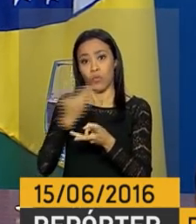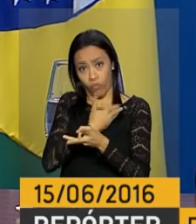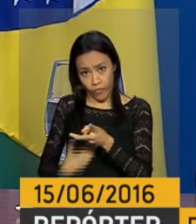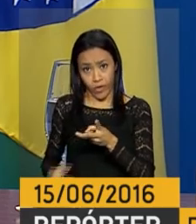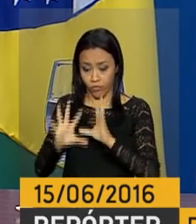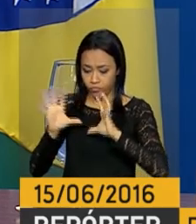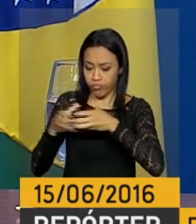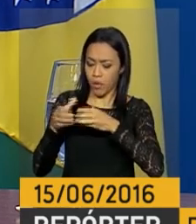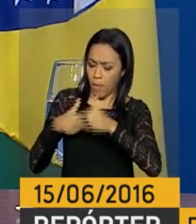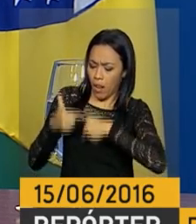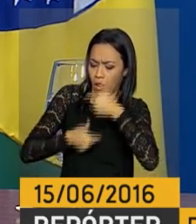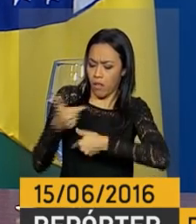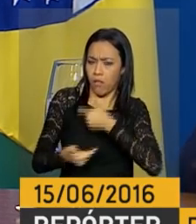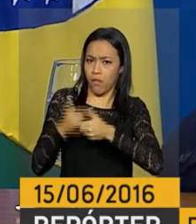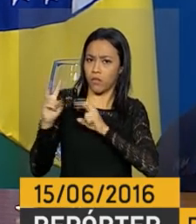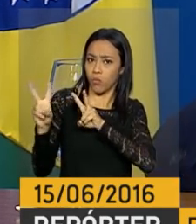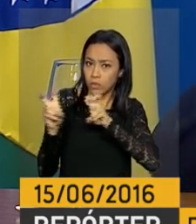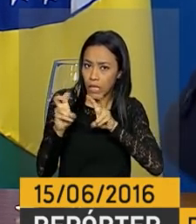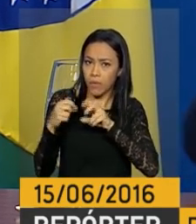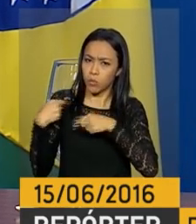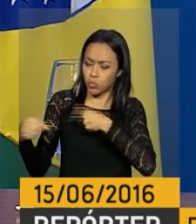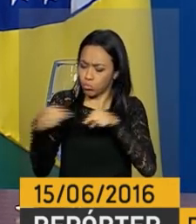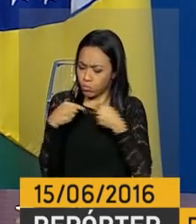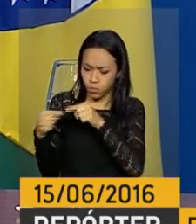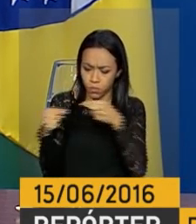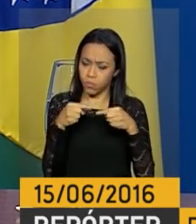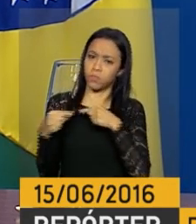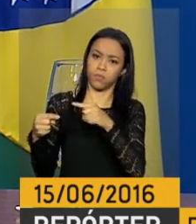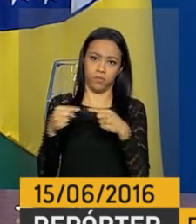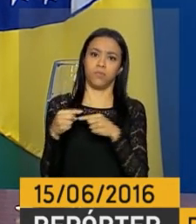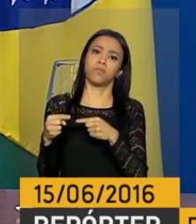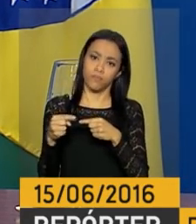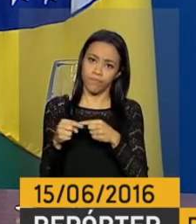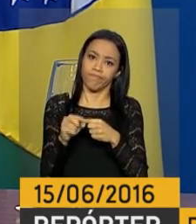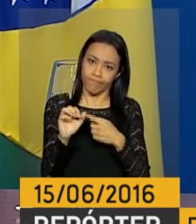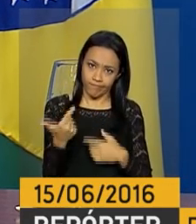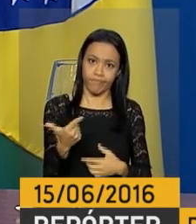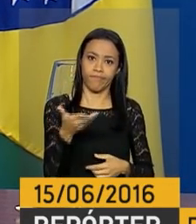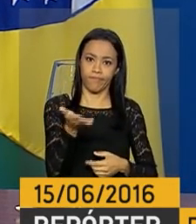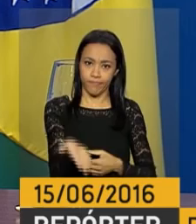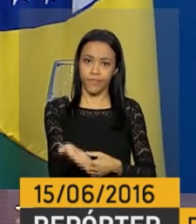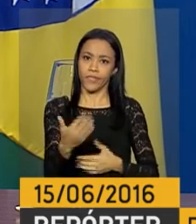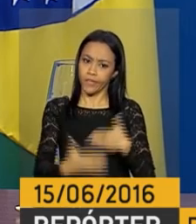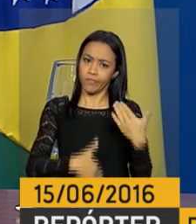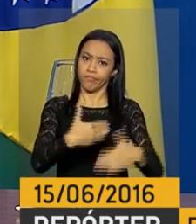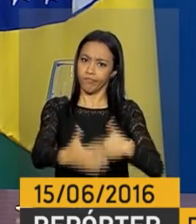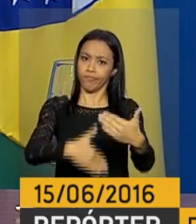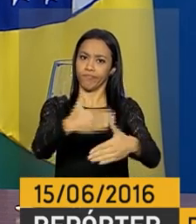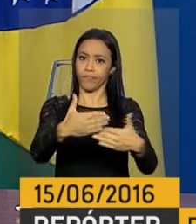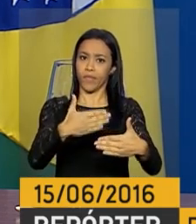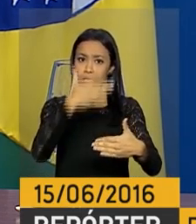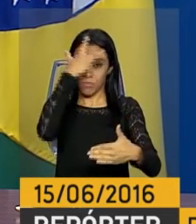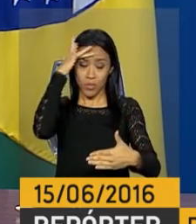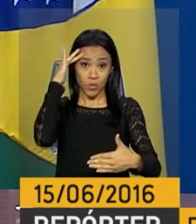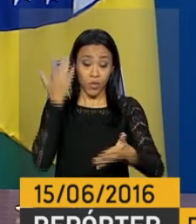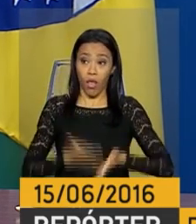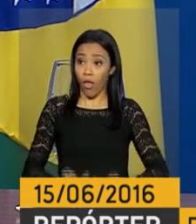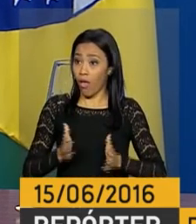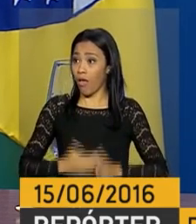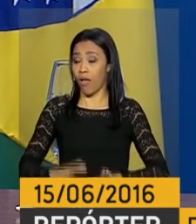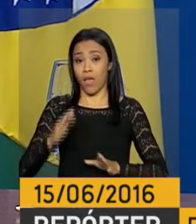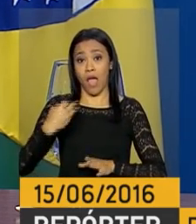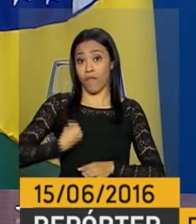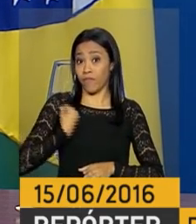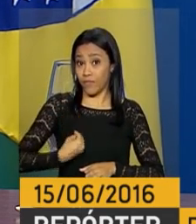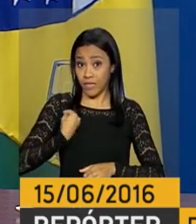uma discussão muito importante e de fato a demografia no Brasil tem evoluído e hoje o a expectativa de vida